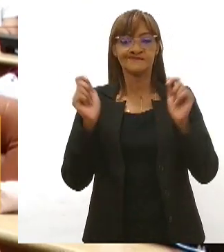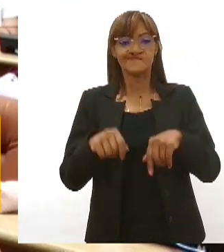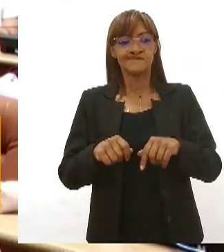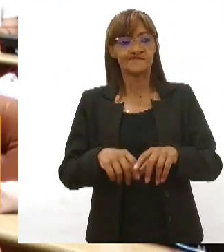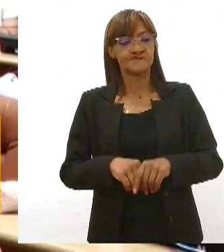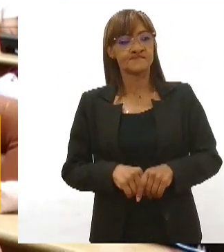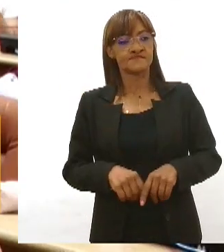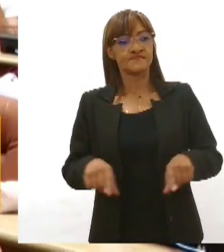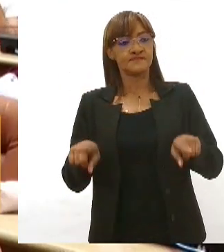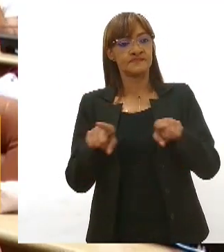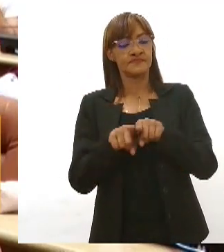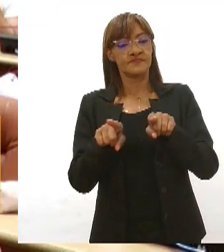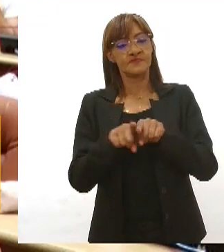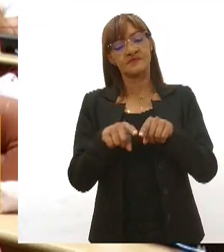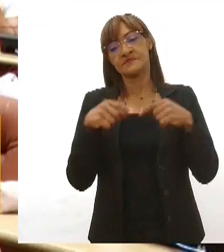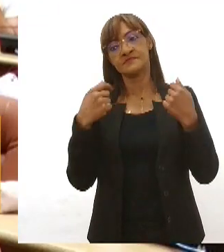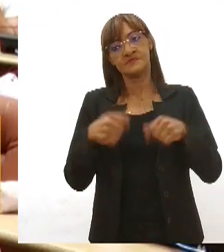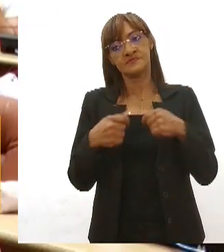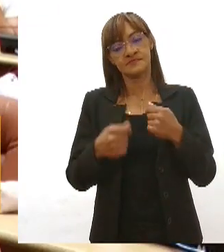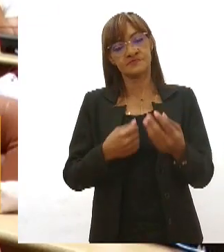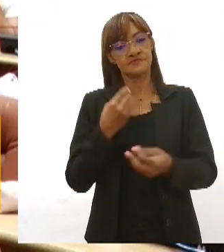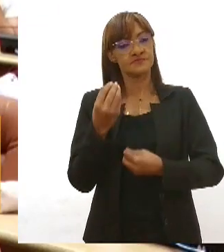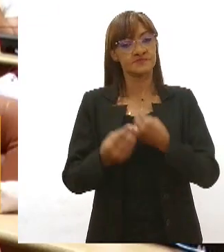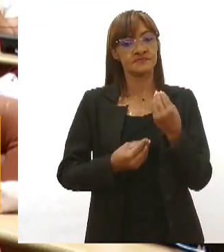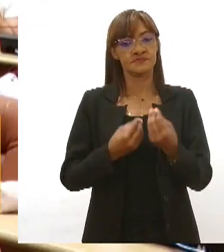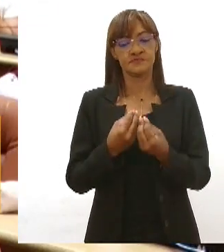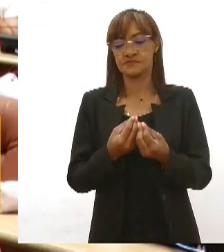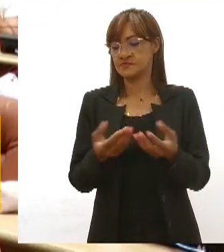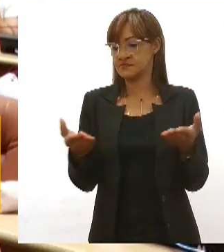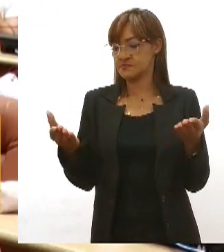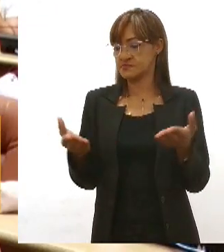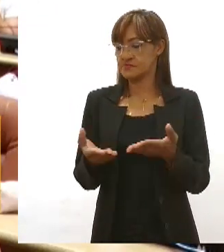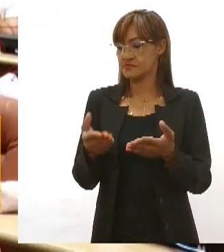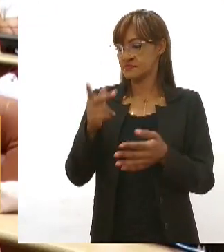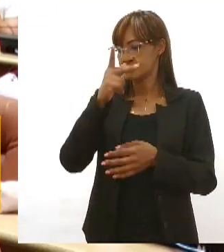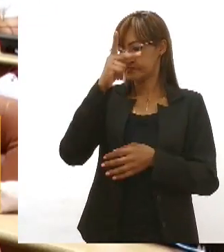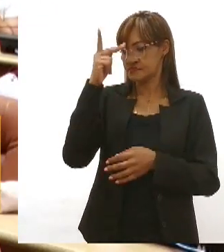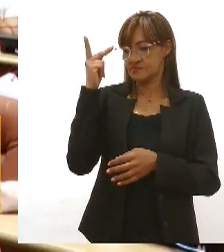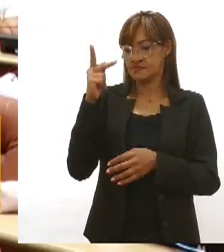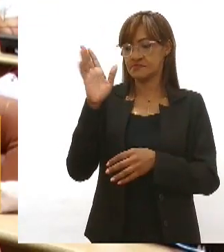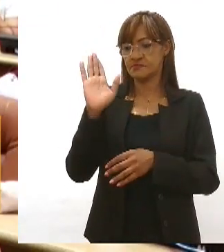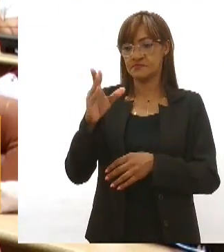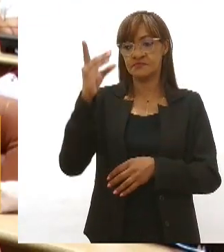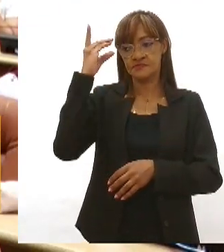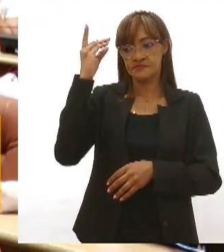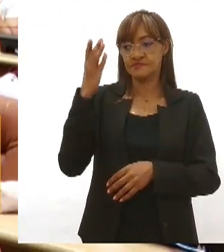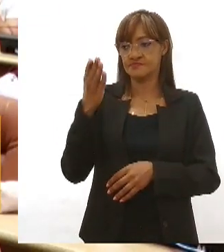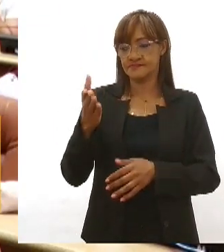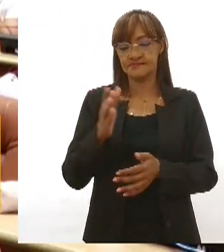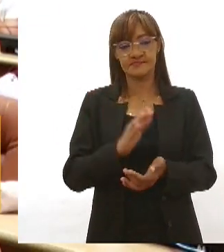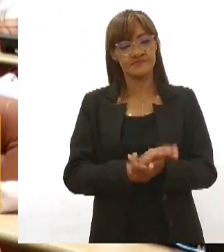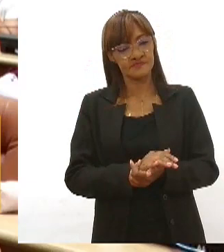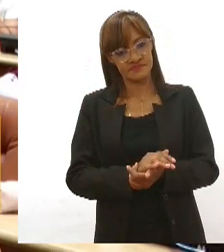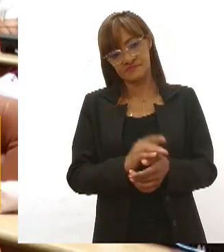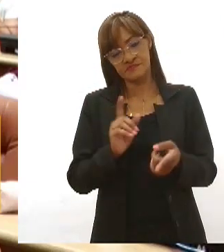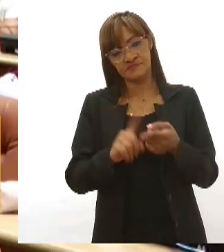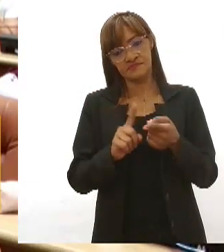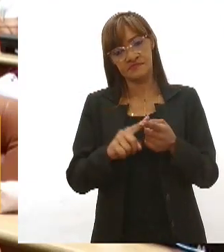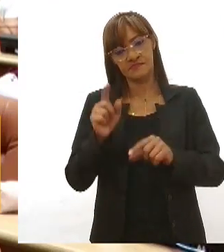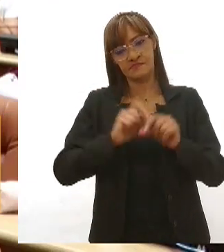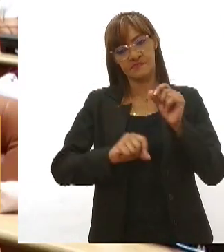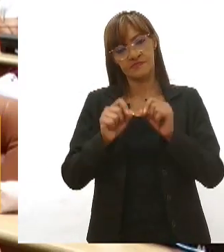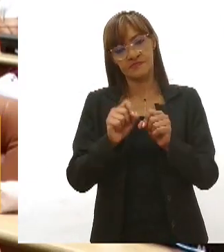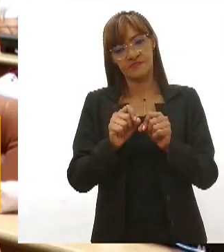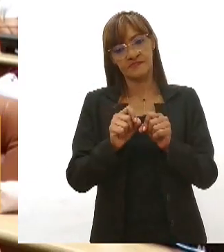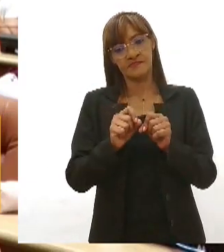realmente precisa abraçar, nesse momento também, as pessoas com síndrome de Down, pessoas ainda que têm dificuldade para acessar a educação pública, pessoas que